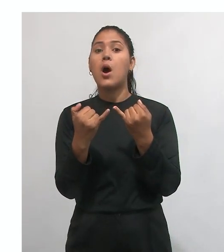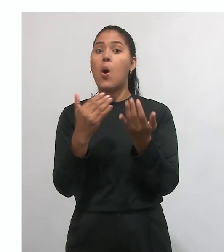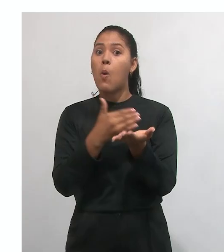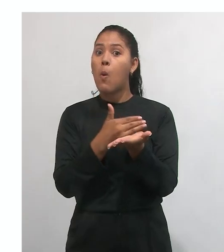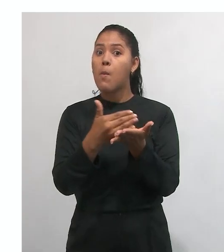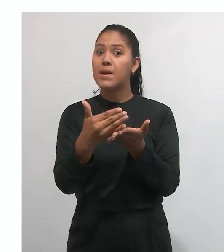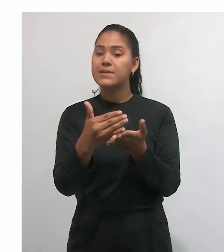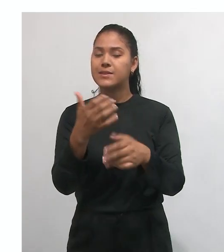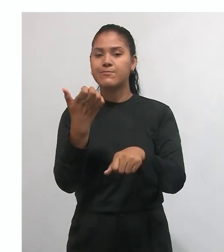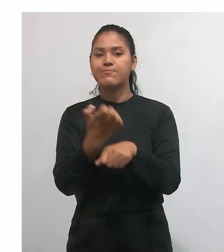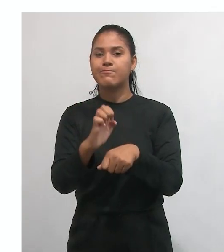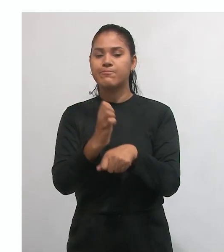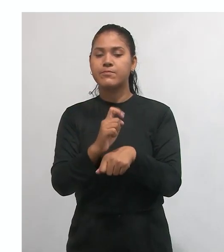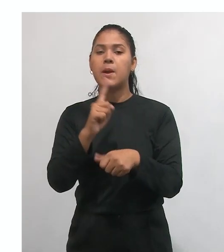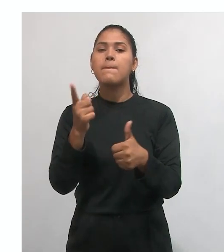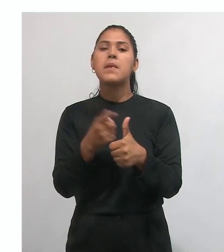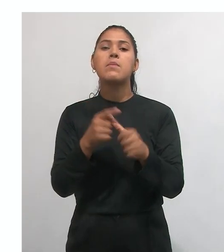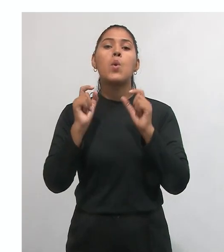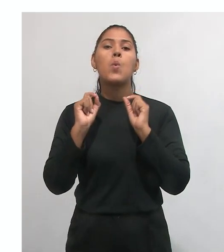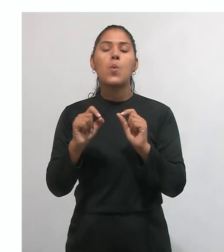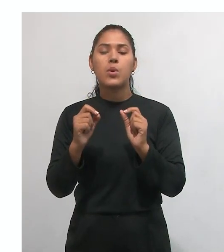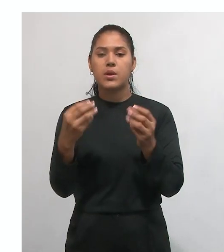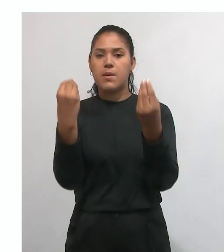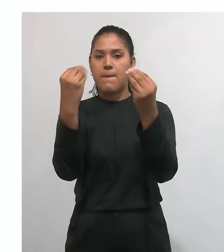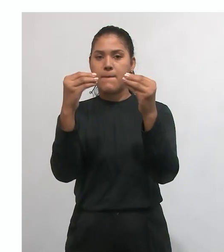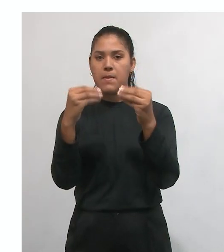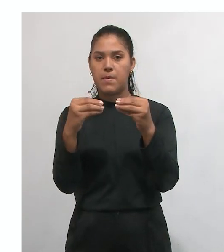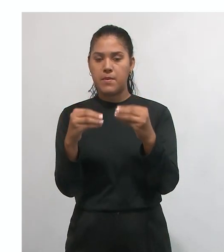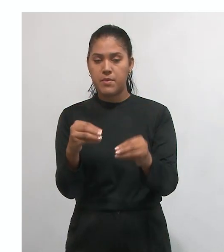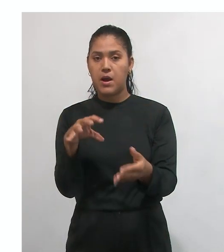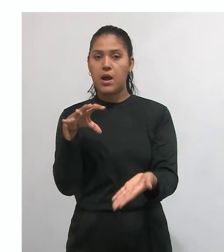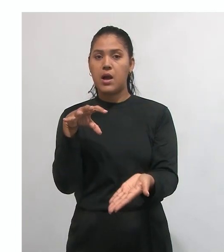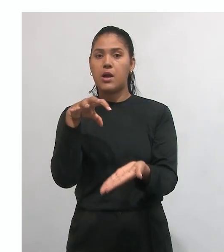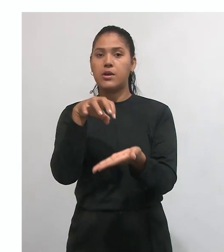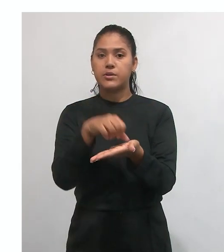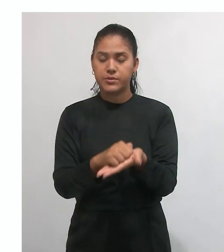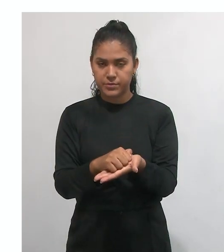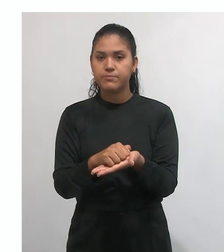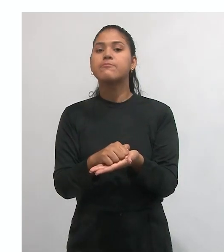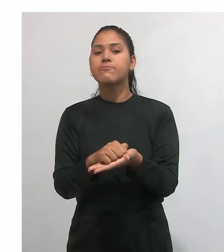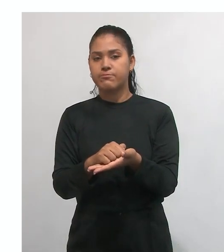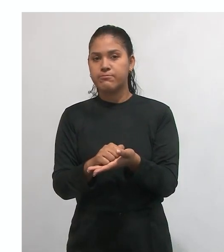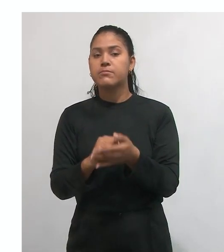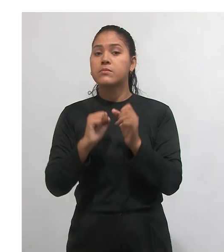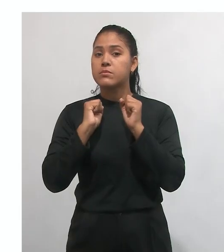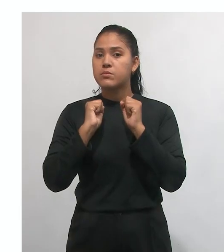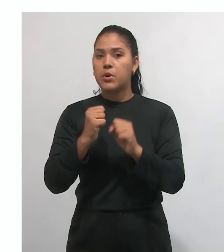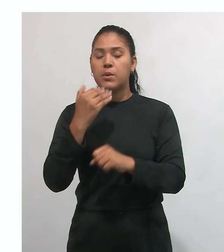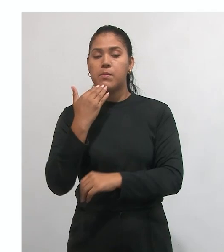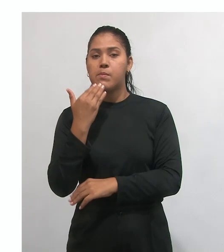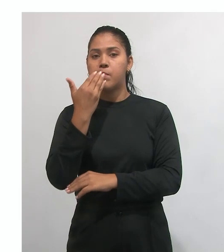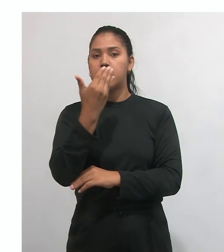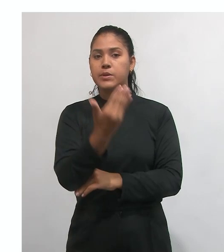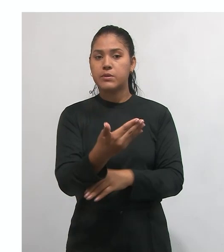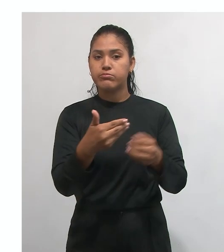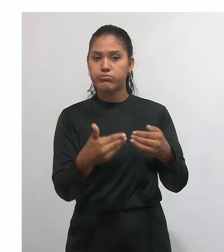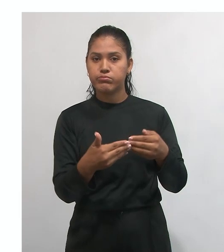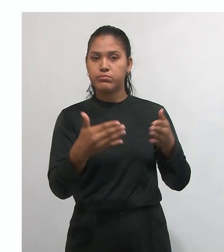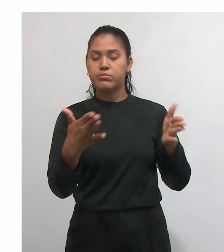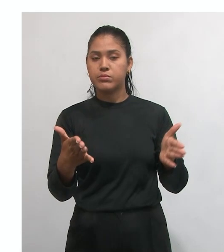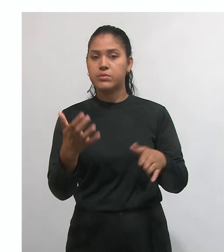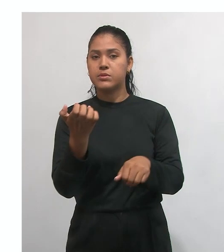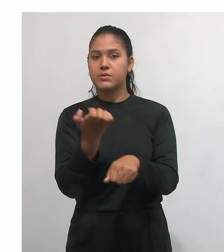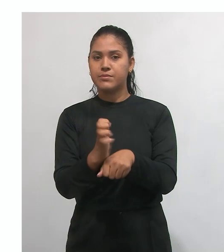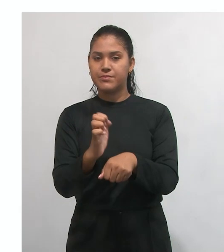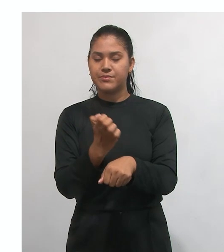nosso estágio, a primeira ação é fazer o preenchimento desse cadastro para que vocês possam